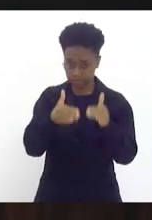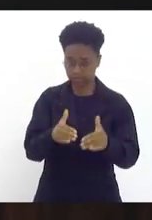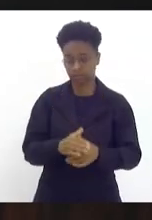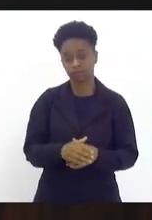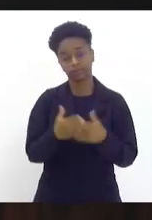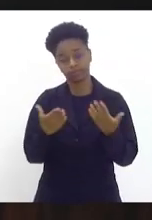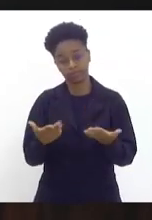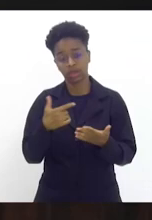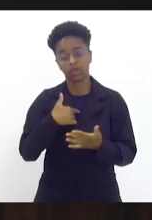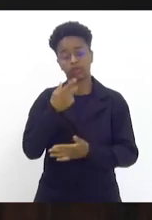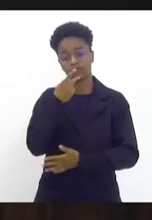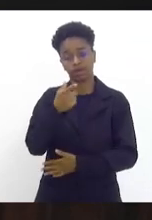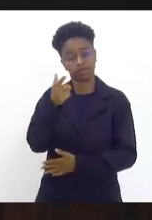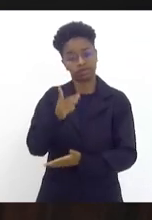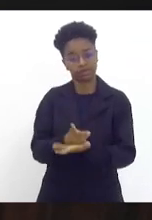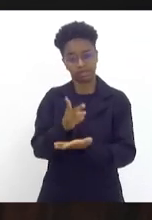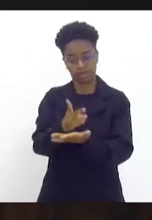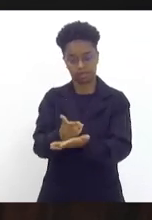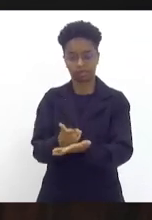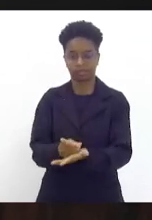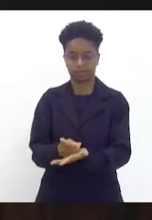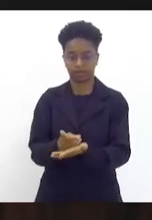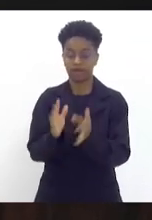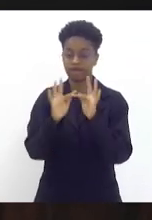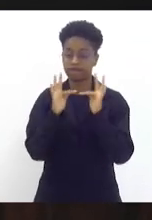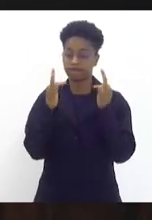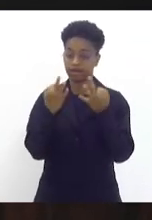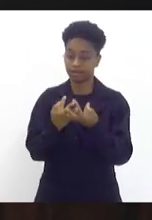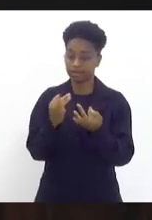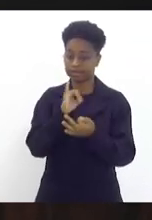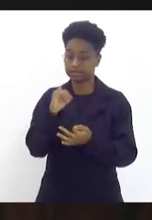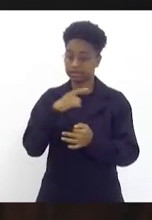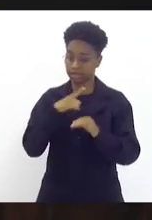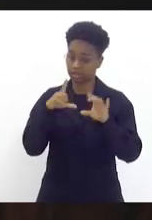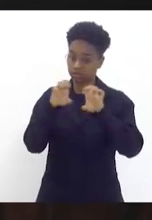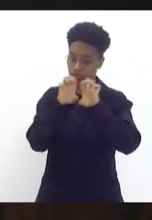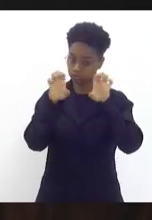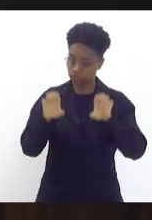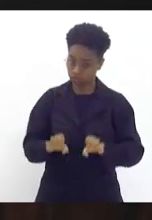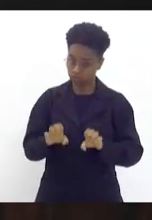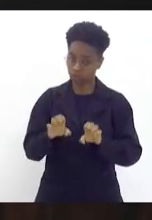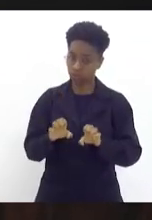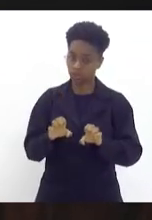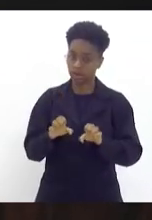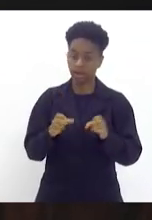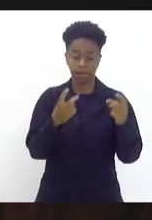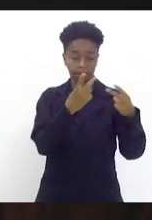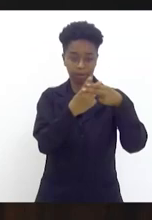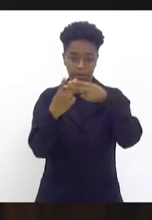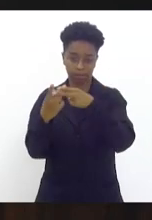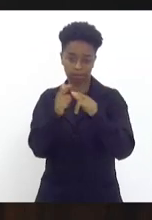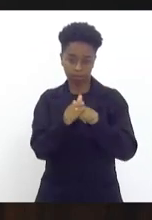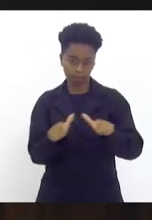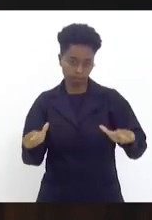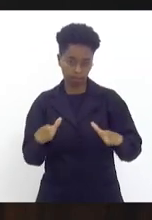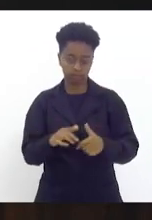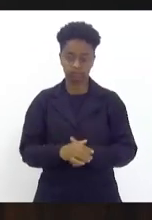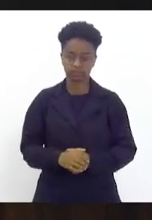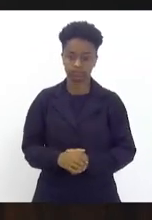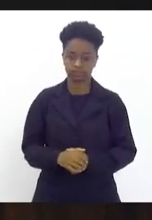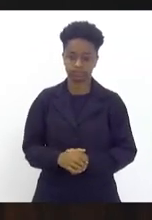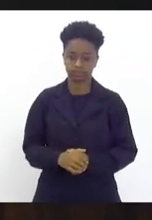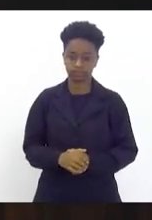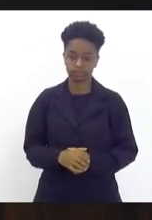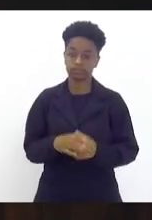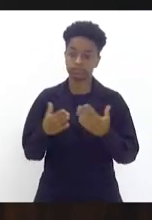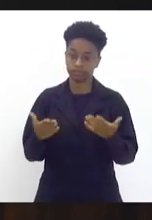eu tenho dito que famílias estruturadas, cadeias esvaziadas.